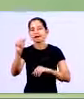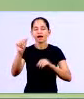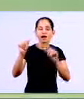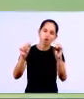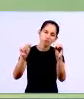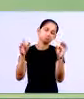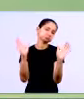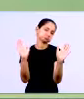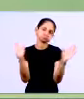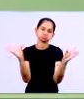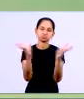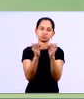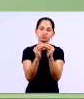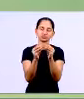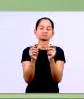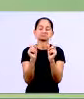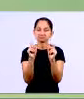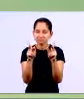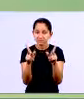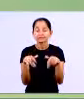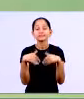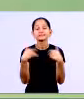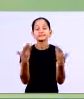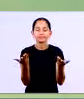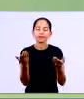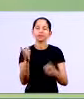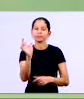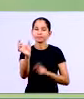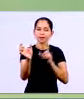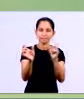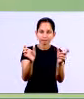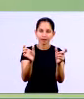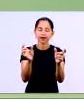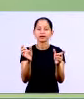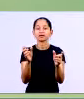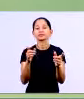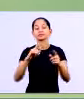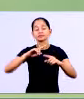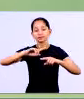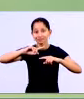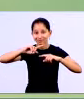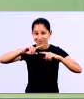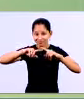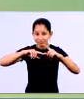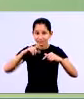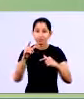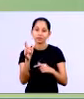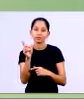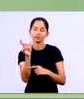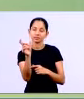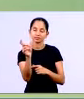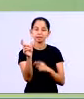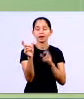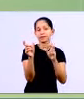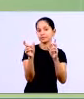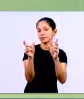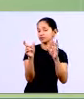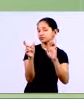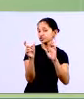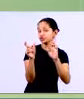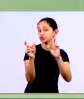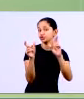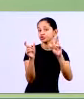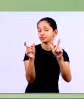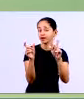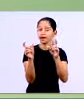Certo? Se o prefixo terminar com vogal e a consoante for diferente